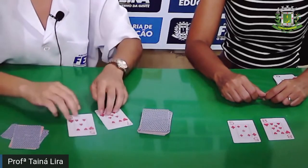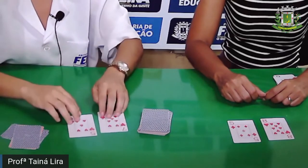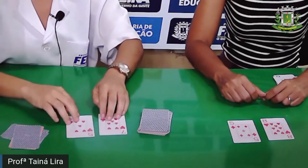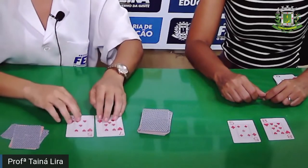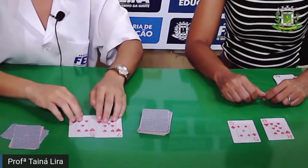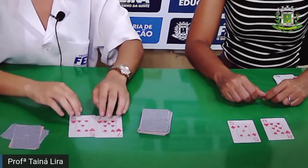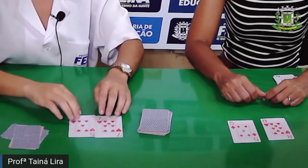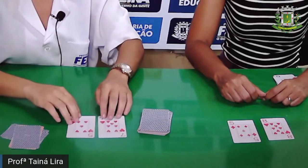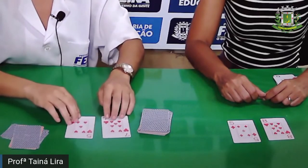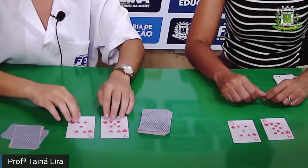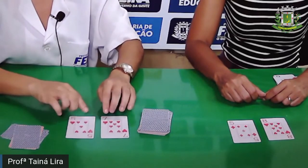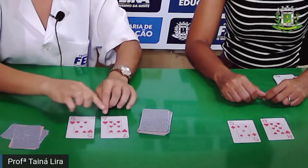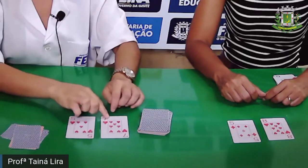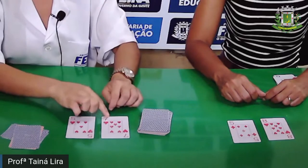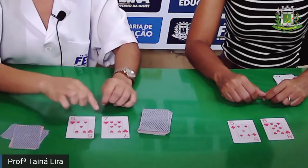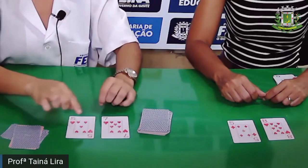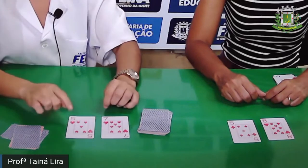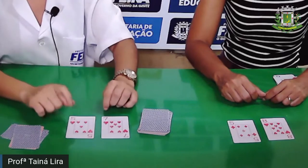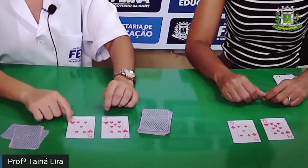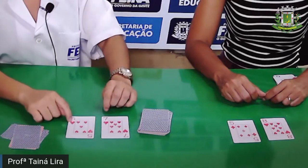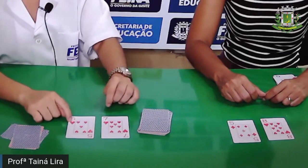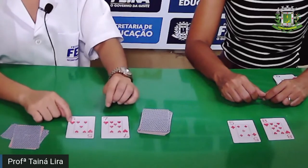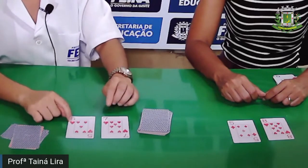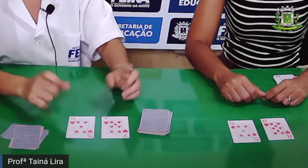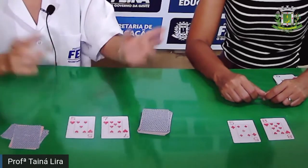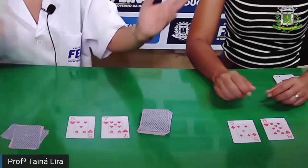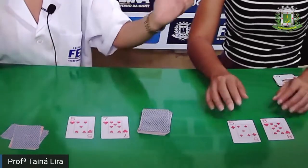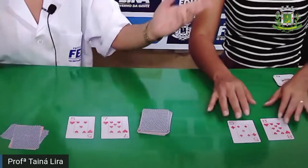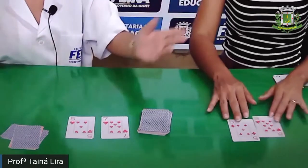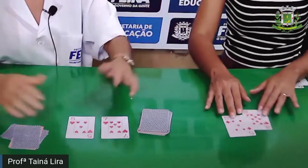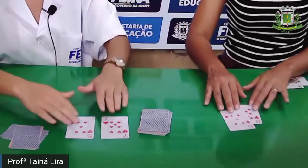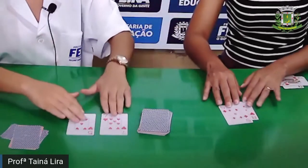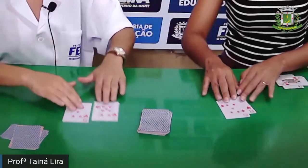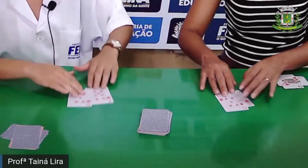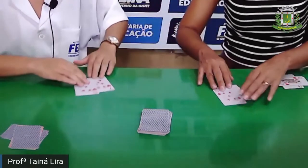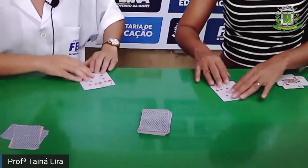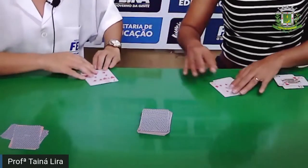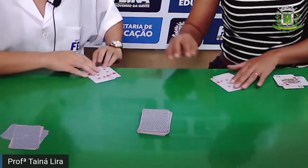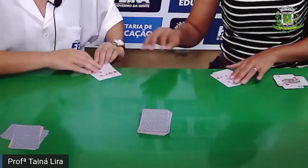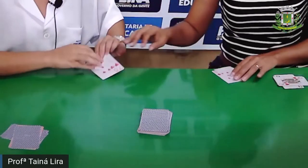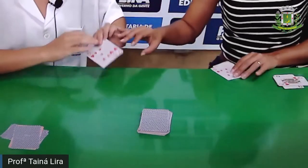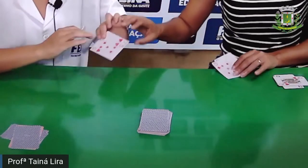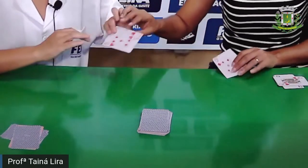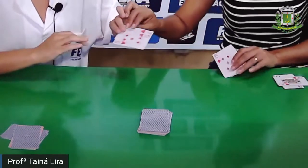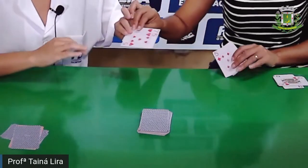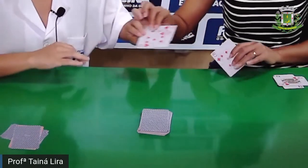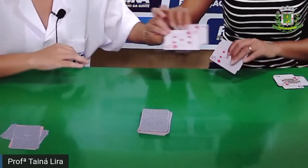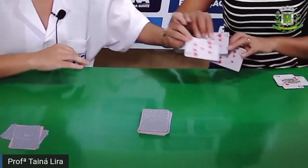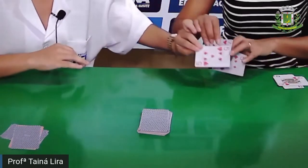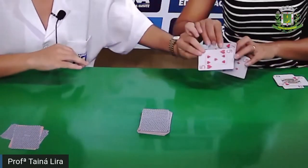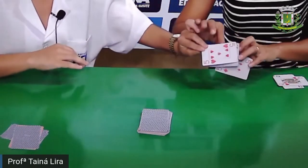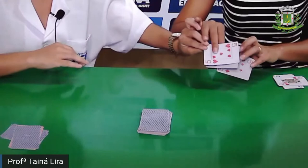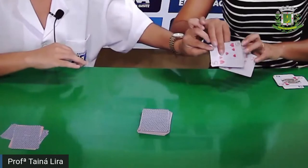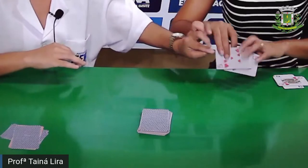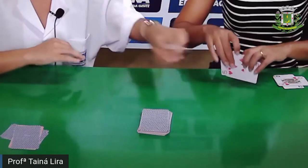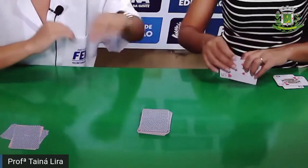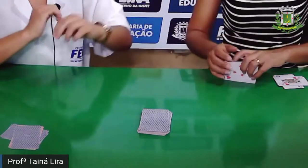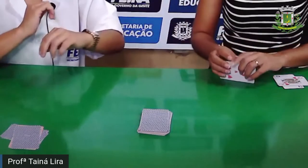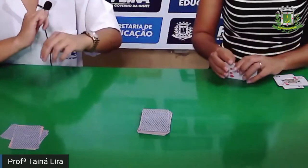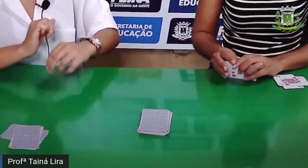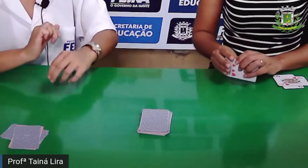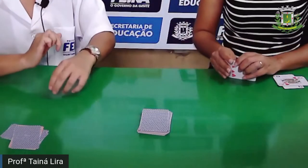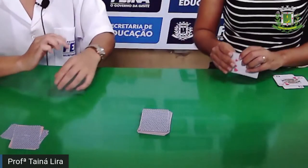aqui, ó, o 7 mais o 5 deu 12. 12. Então, ó, o par é